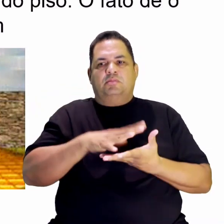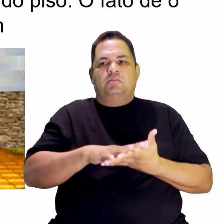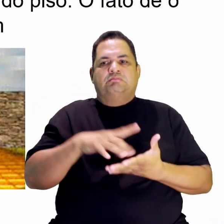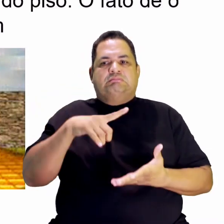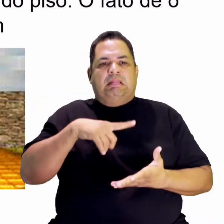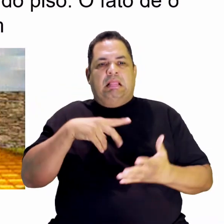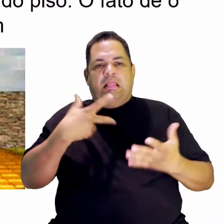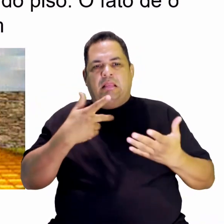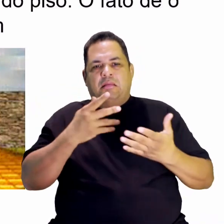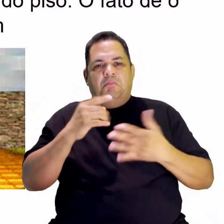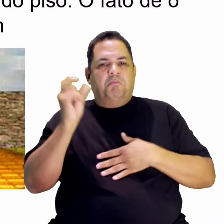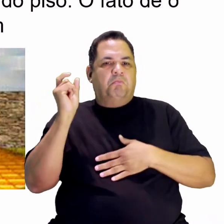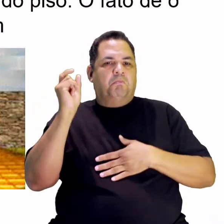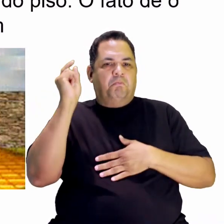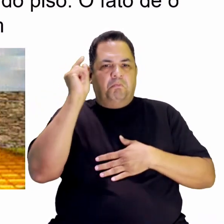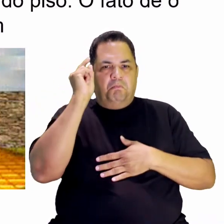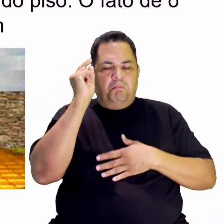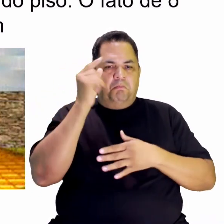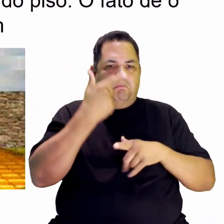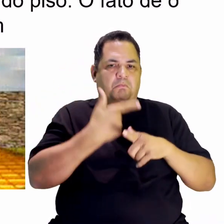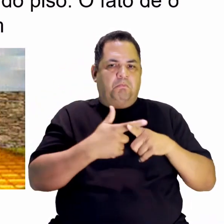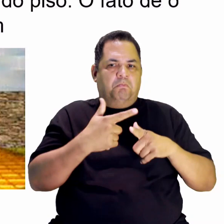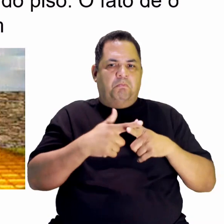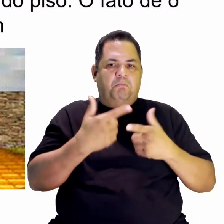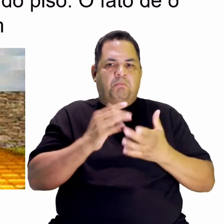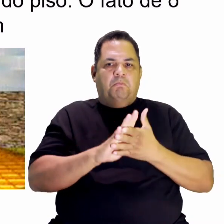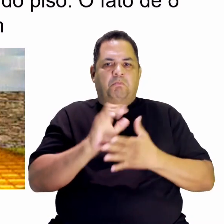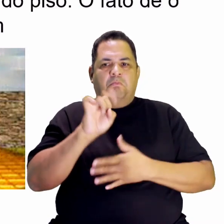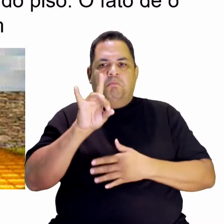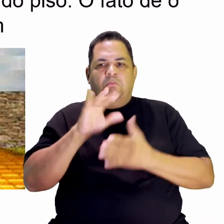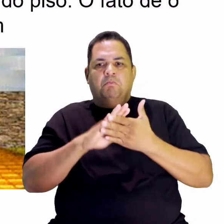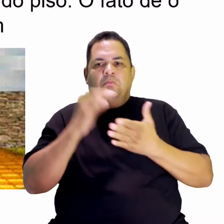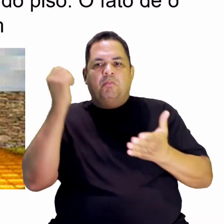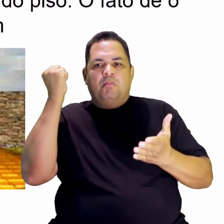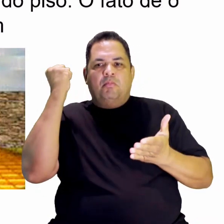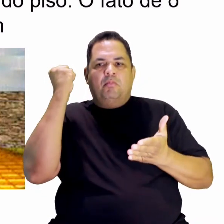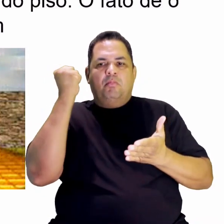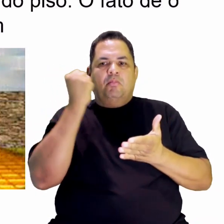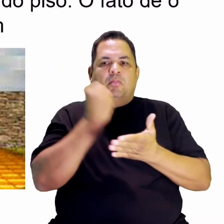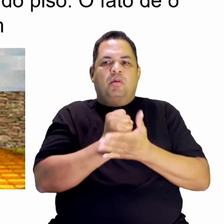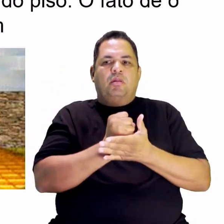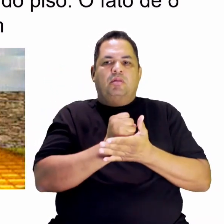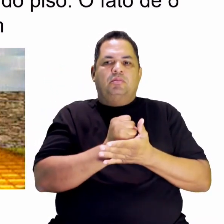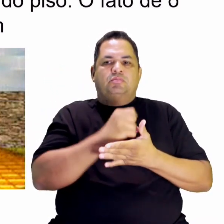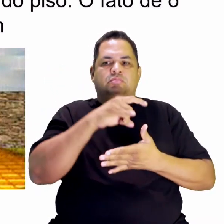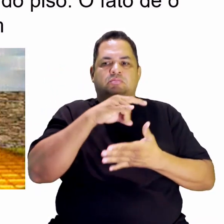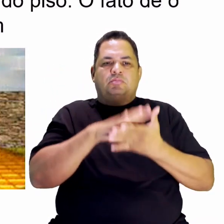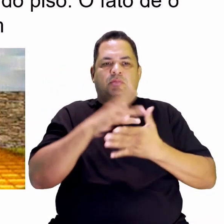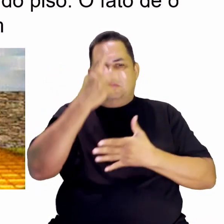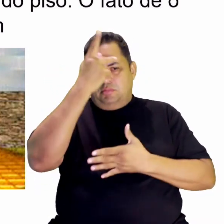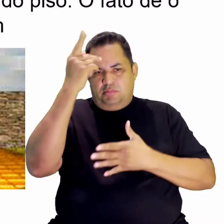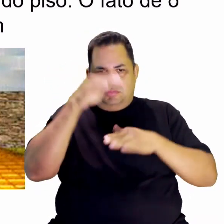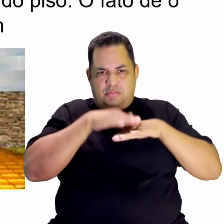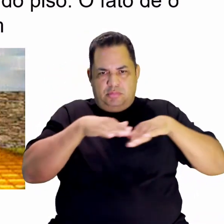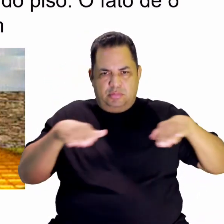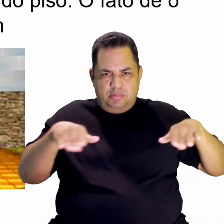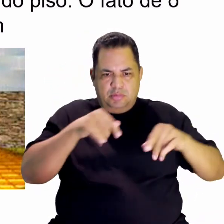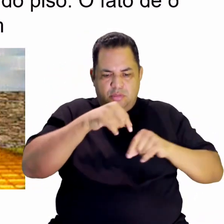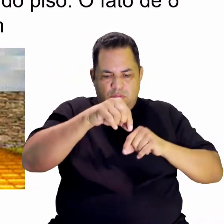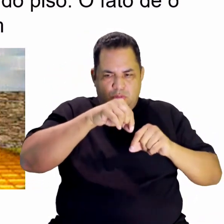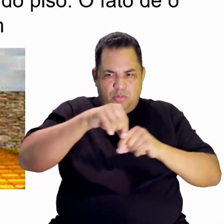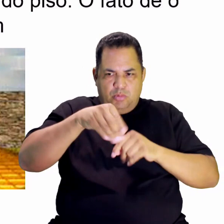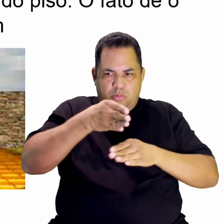escorregadio do quintal da casa, Sandra contratou uma pessoa para fazer ranhuras na superfície desse